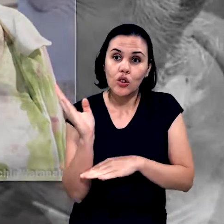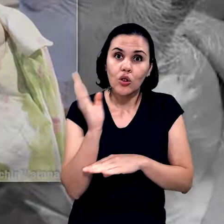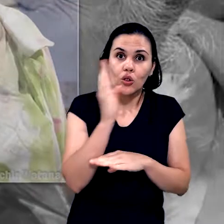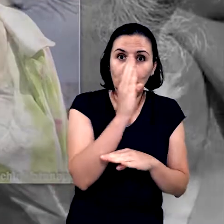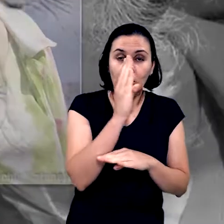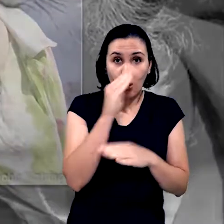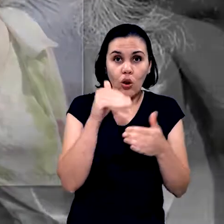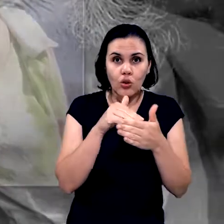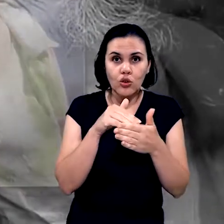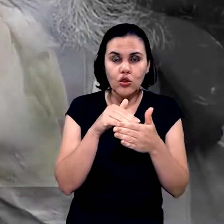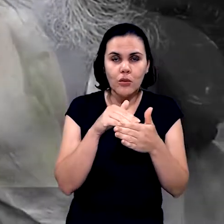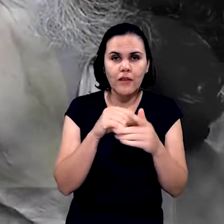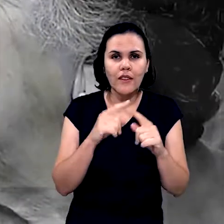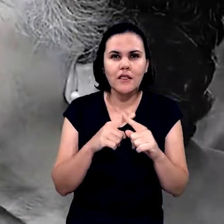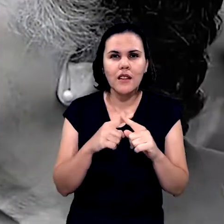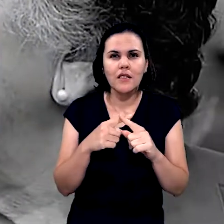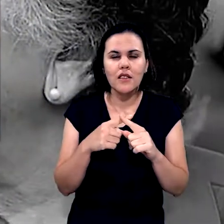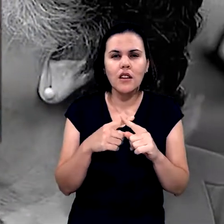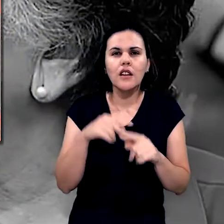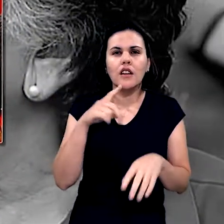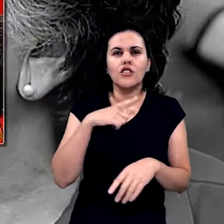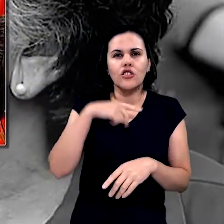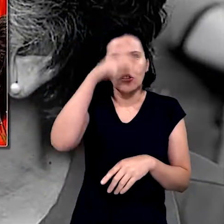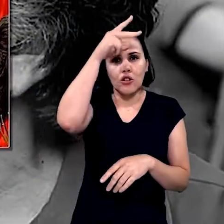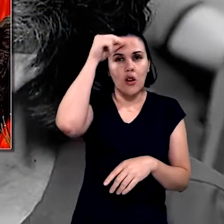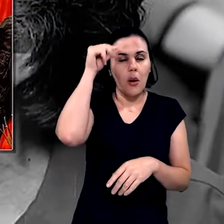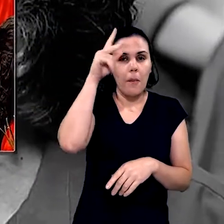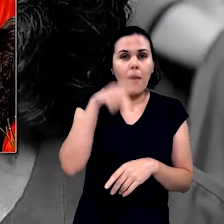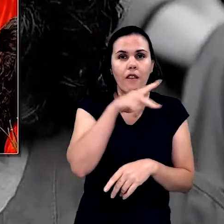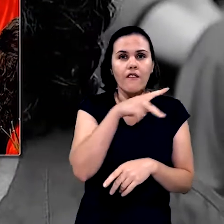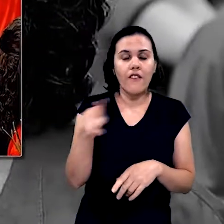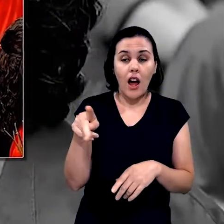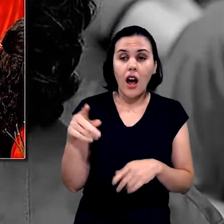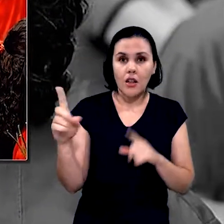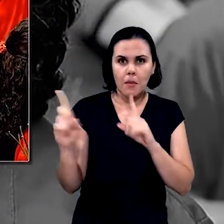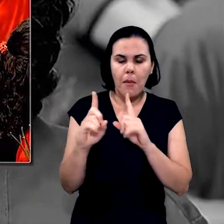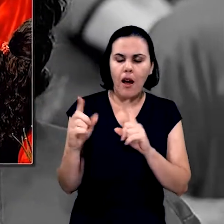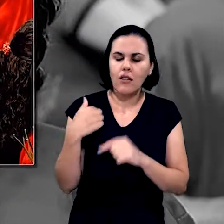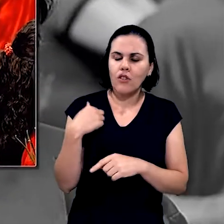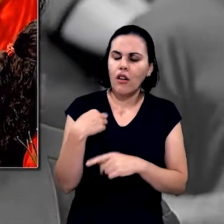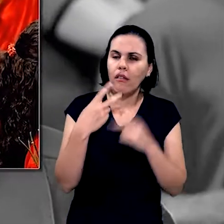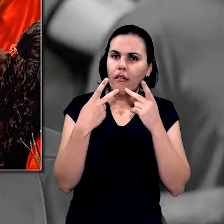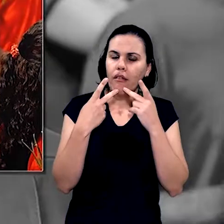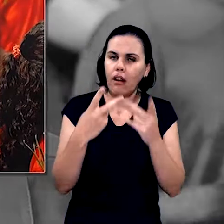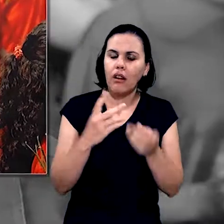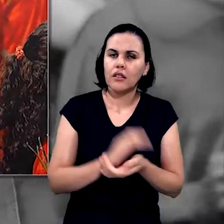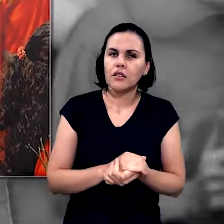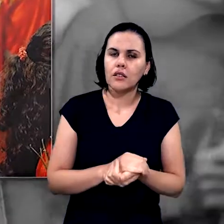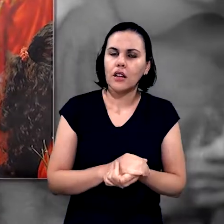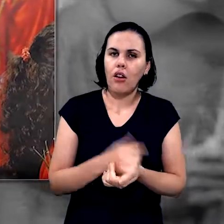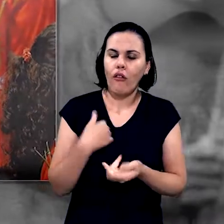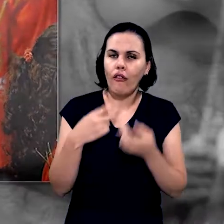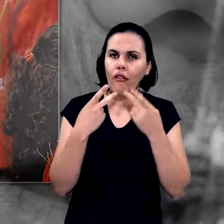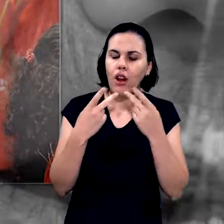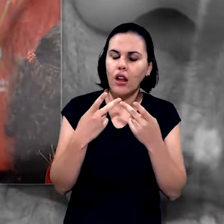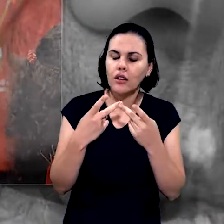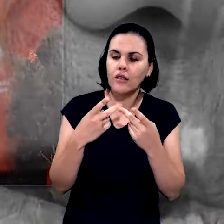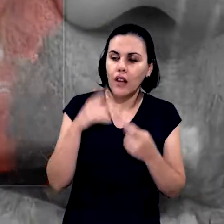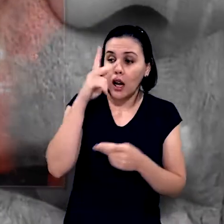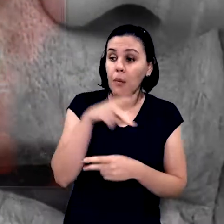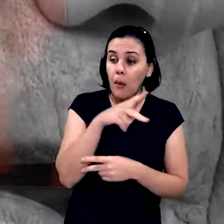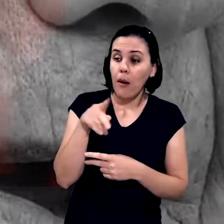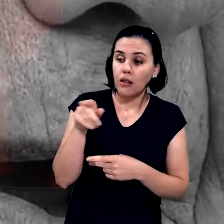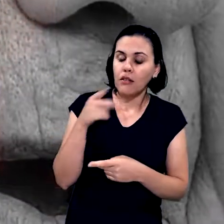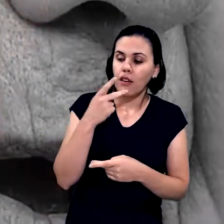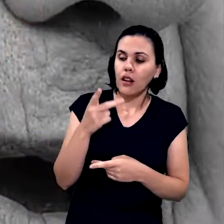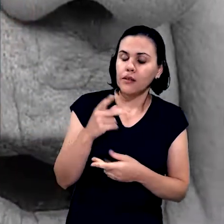o mastro, a última vez, eu falei, estava o prefeito, o padre, tudo perto assim, e